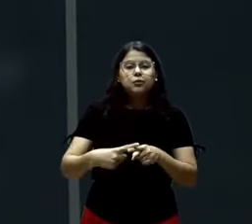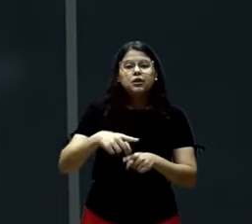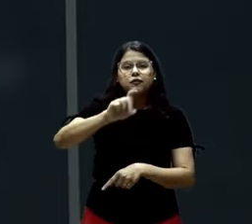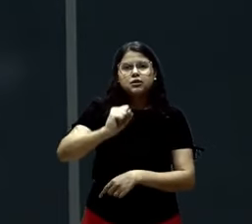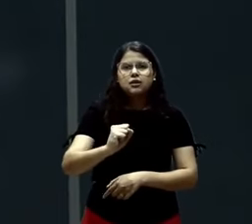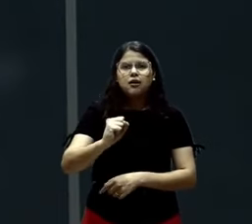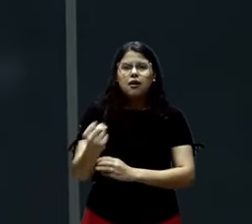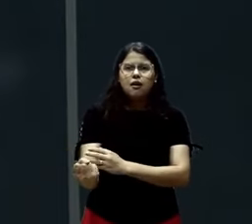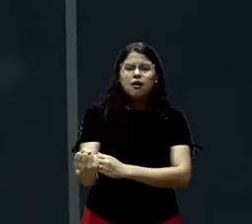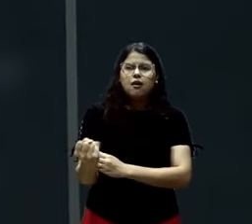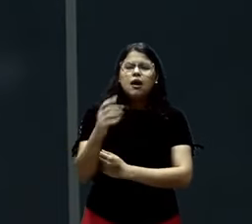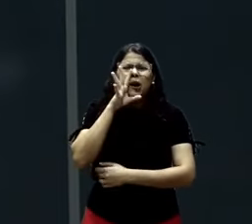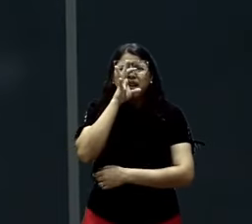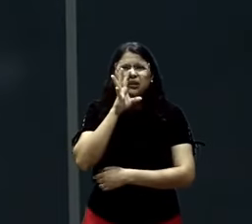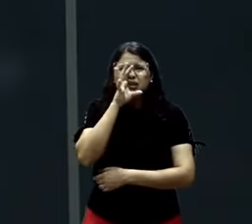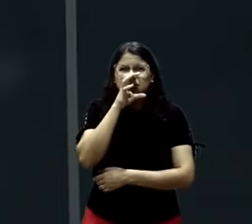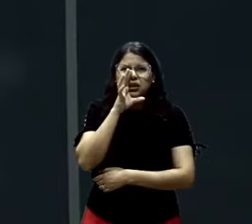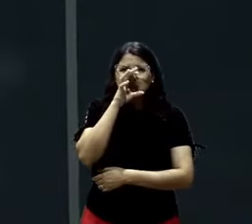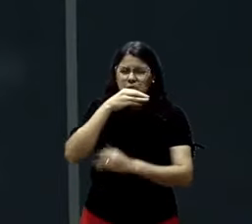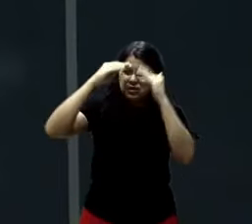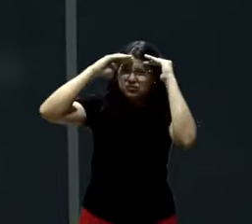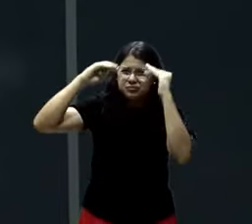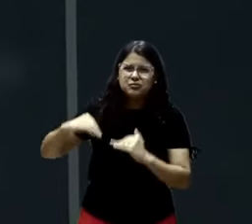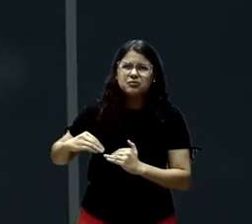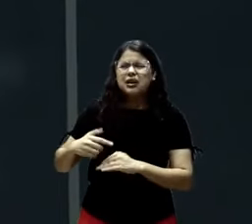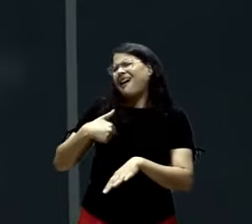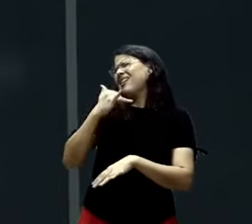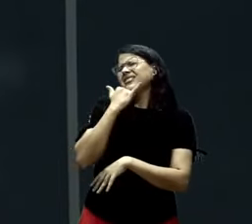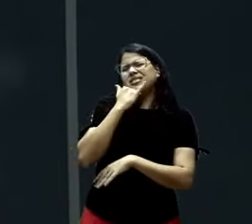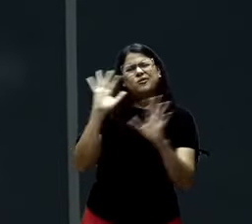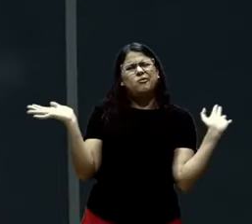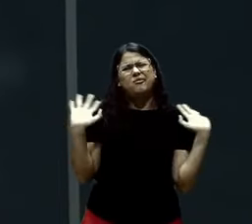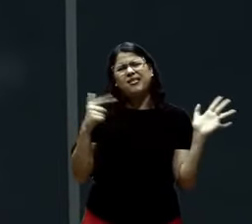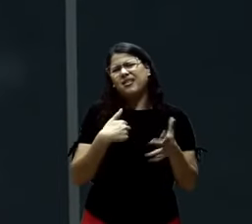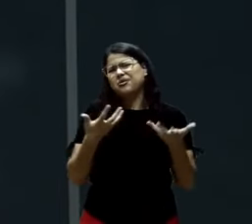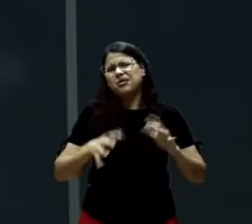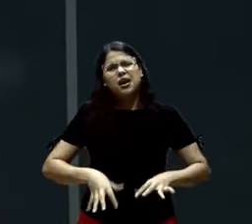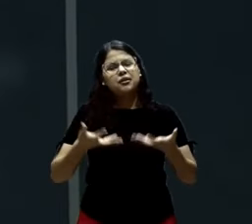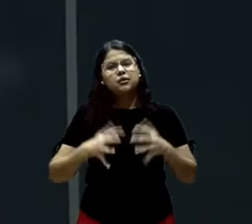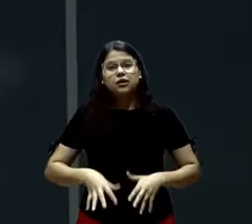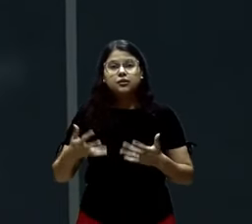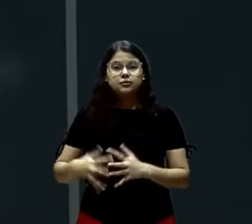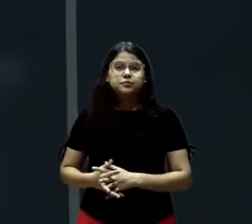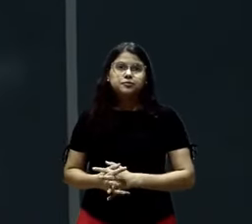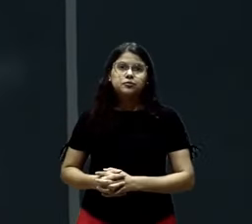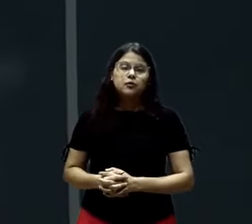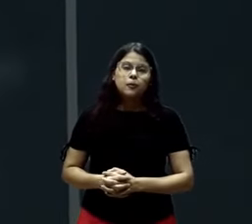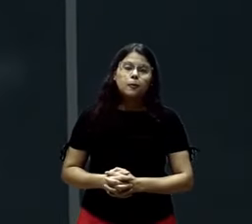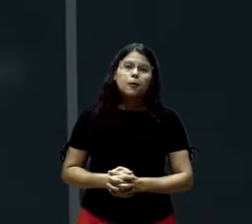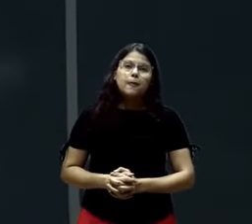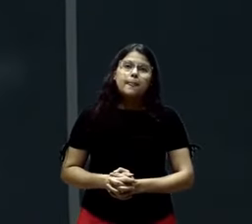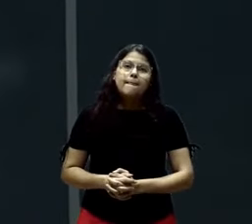teimosia. Tudo por causa das suas desculpas, tudo por causa dos seus argumentos. E vai terminar o